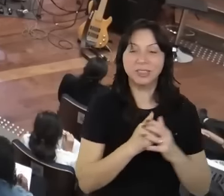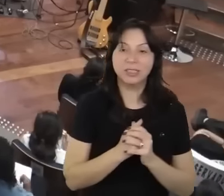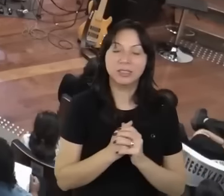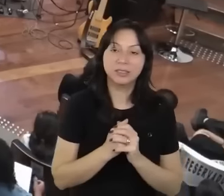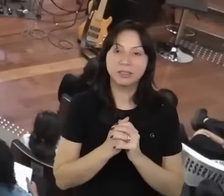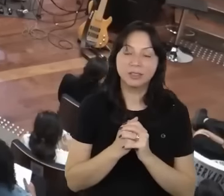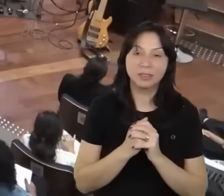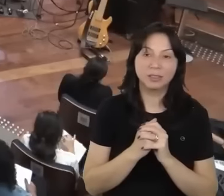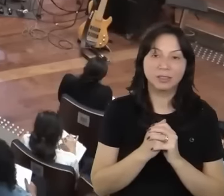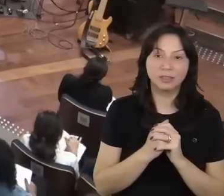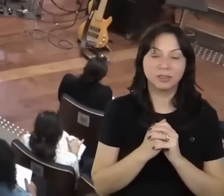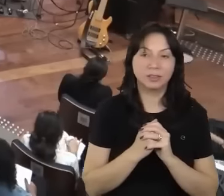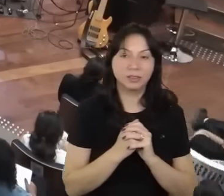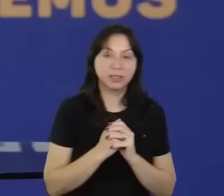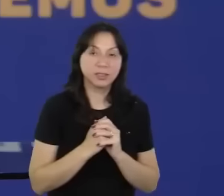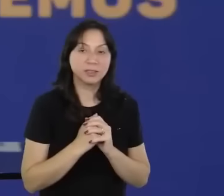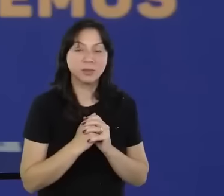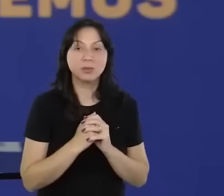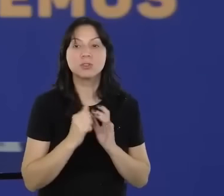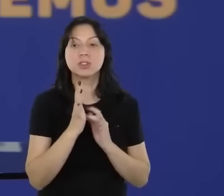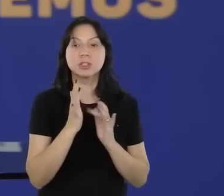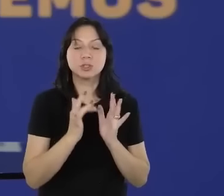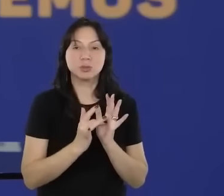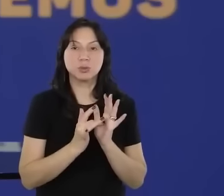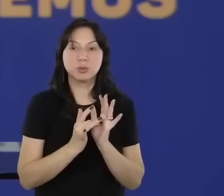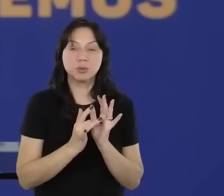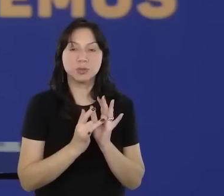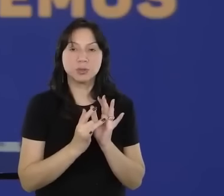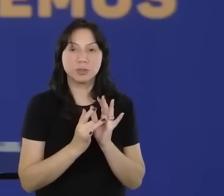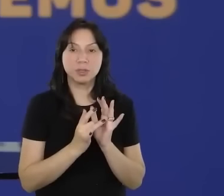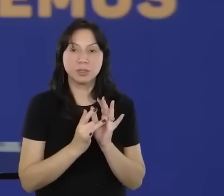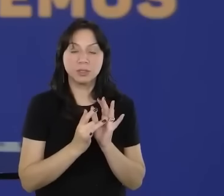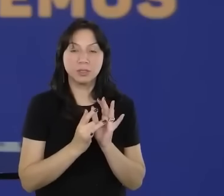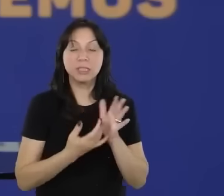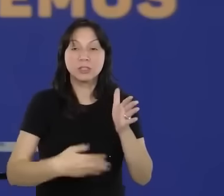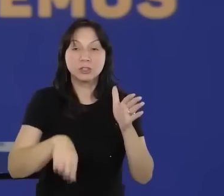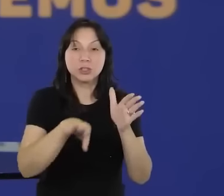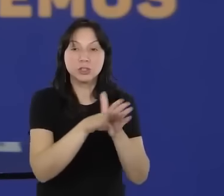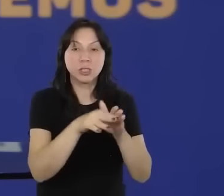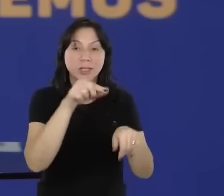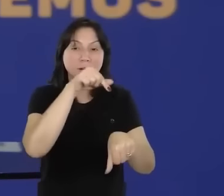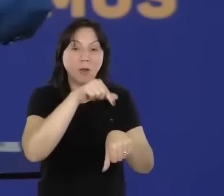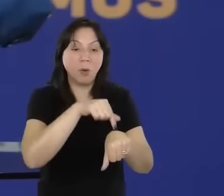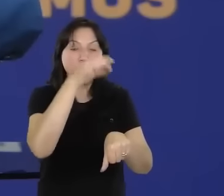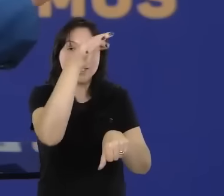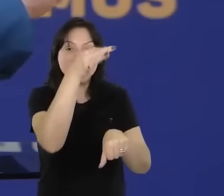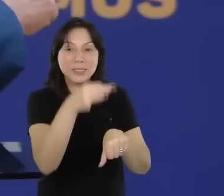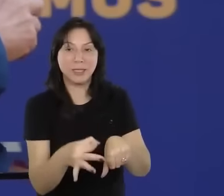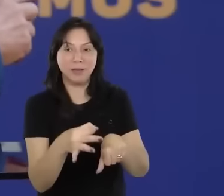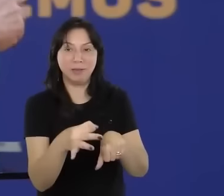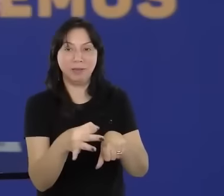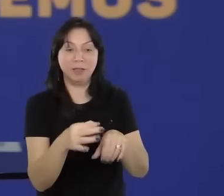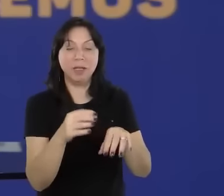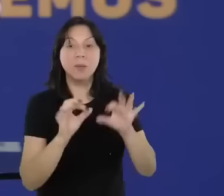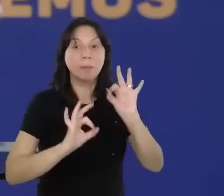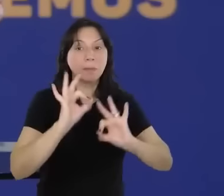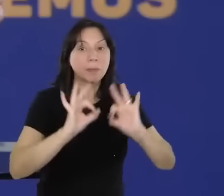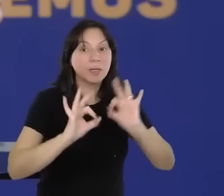aqui primeiro Jesus vem na hora oportuna de Deus não vem antes não